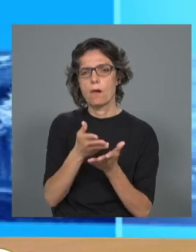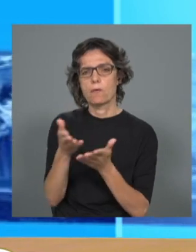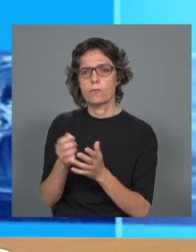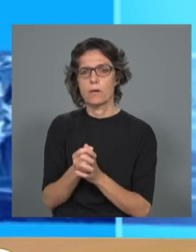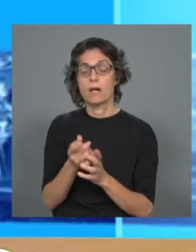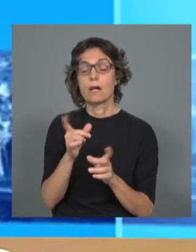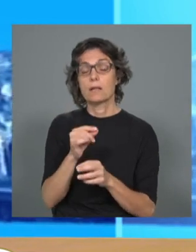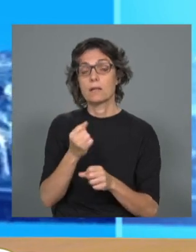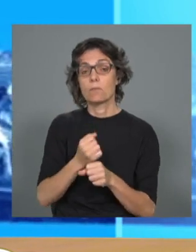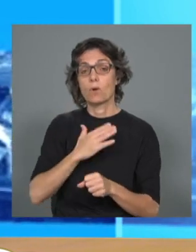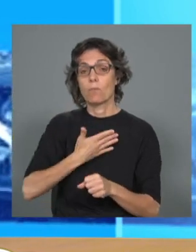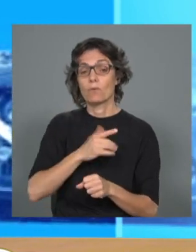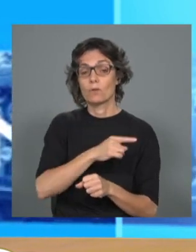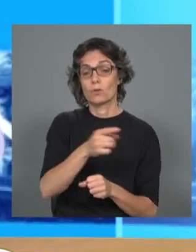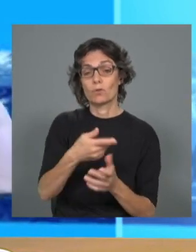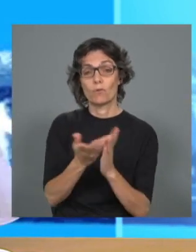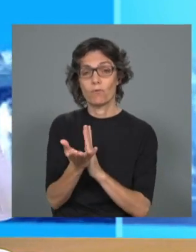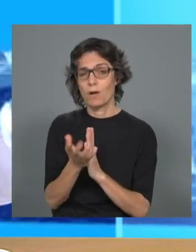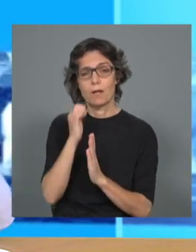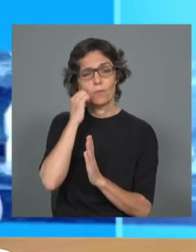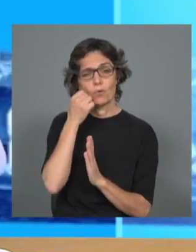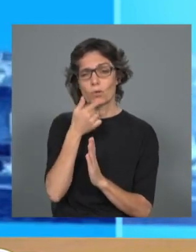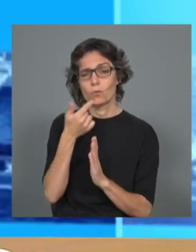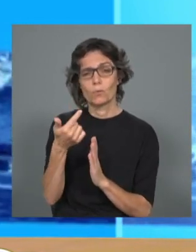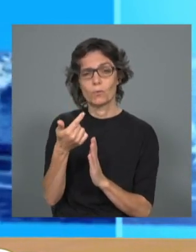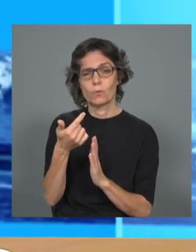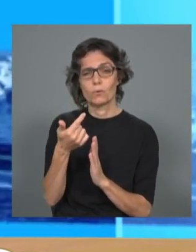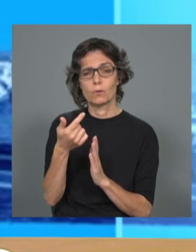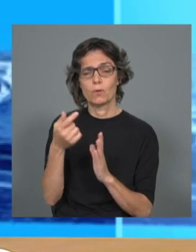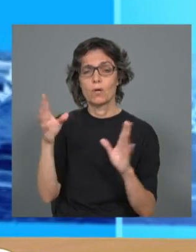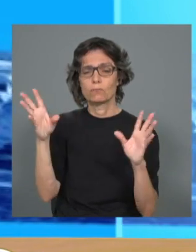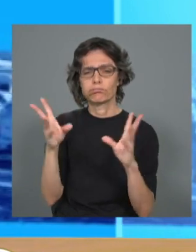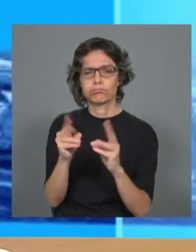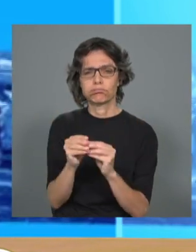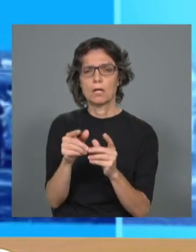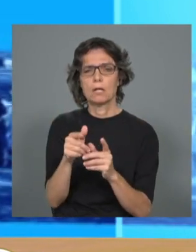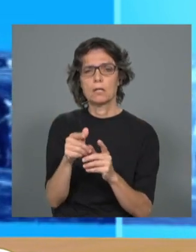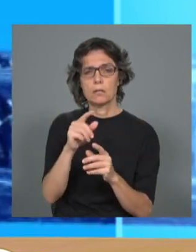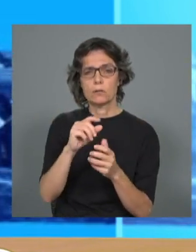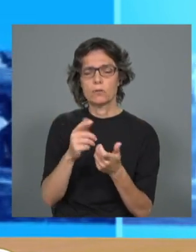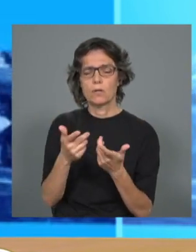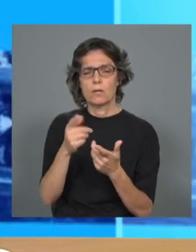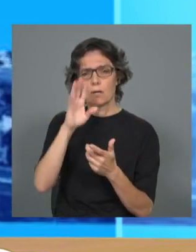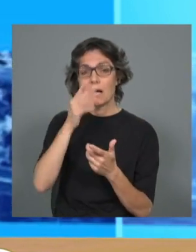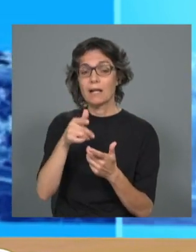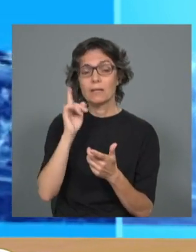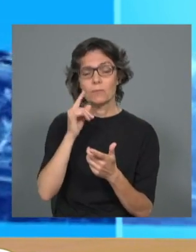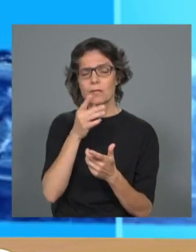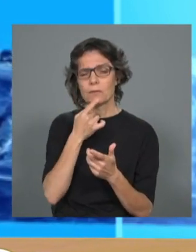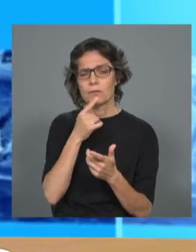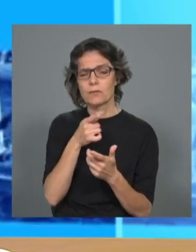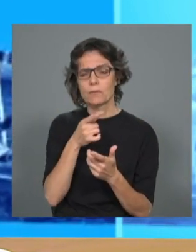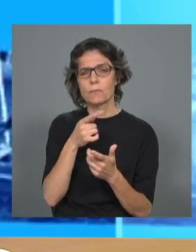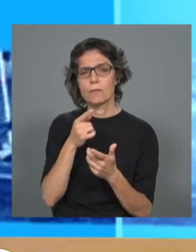são muitas que sofrem extinção ou estão em vias de extinção. Nós também temos aqui que ver o que é essencial para